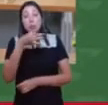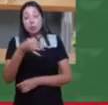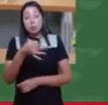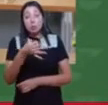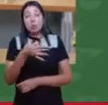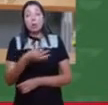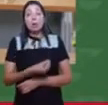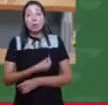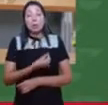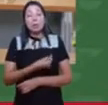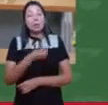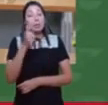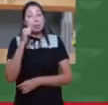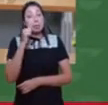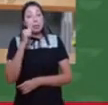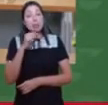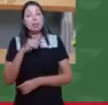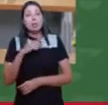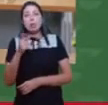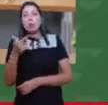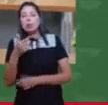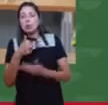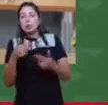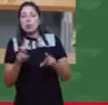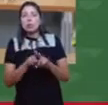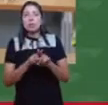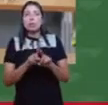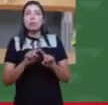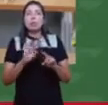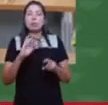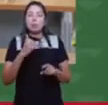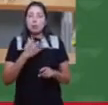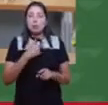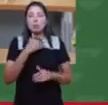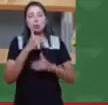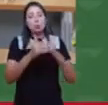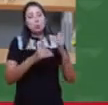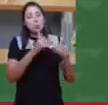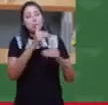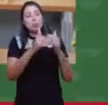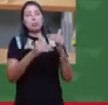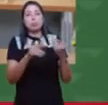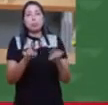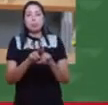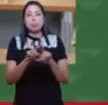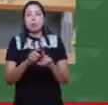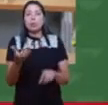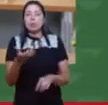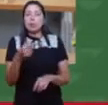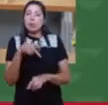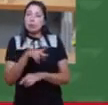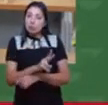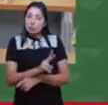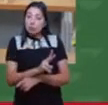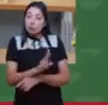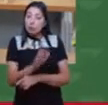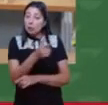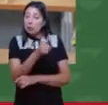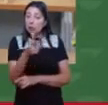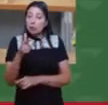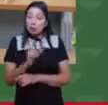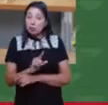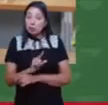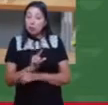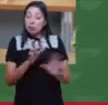a presença da mulher e tem outros aspectos ainda, né? Nós temos um processo também que nós queremos manter, que não tenha